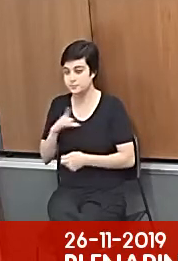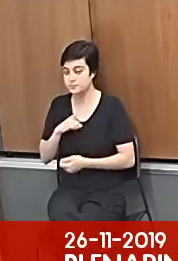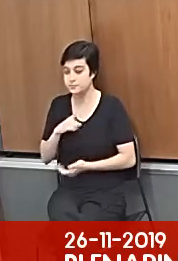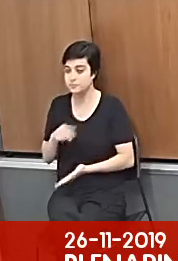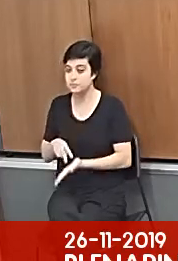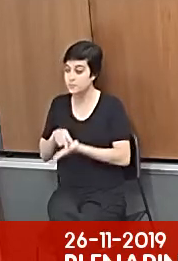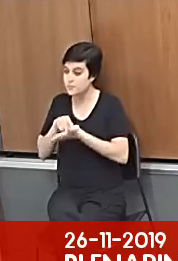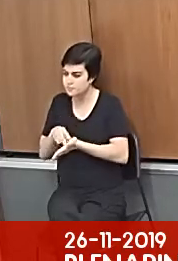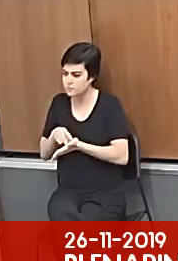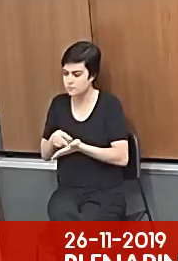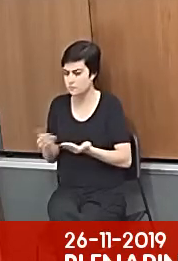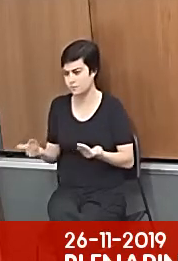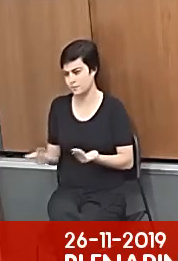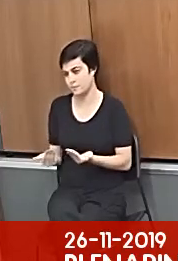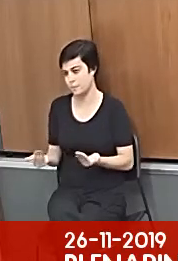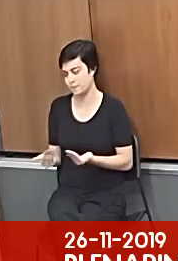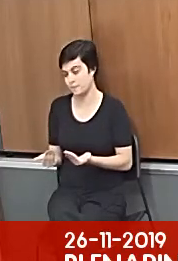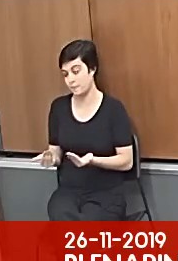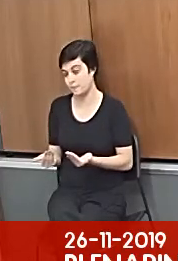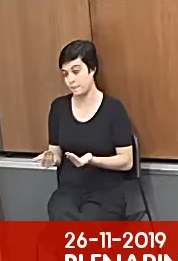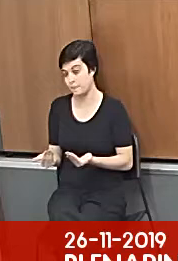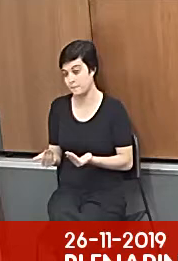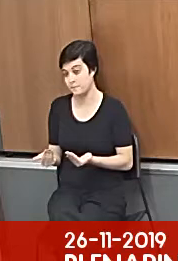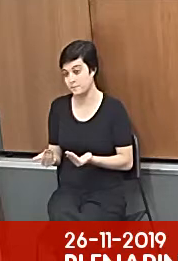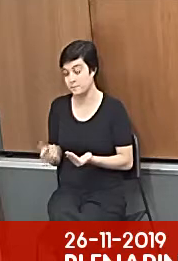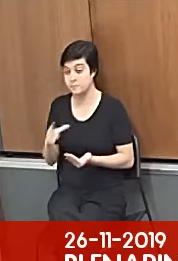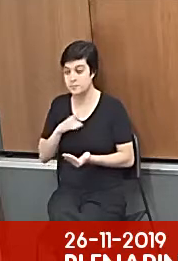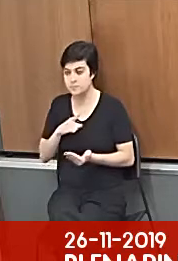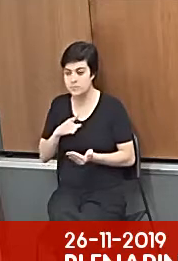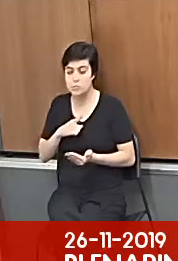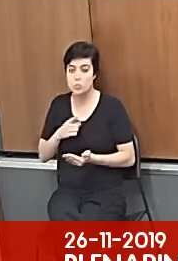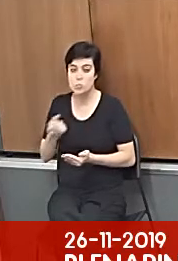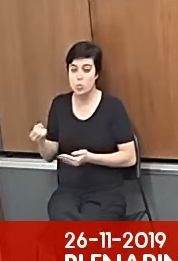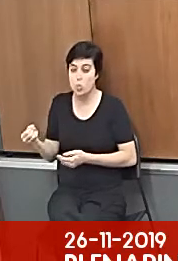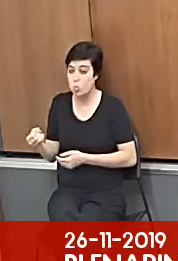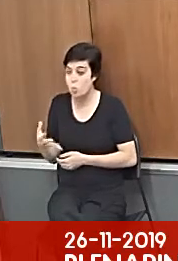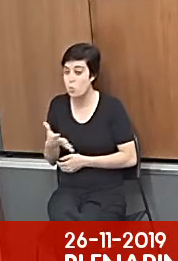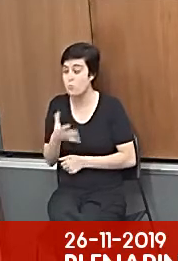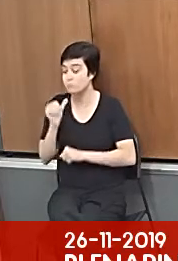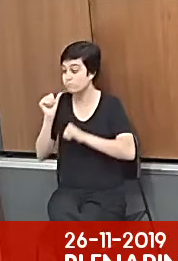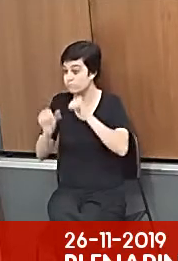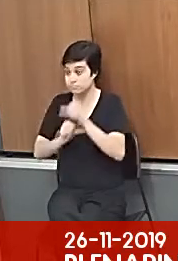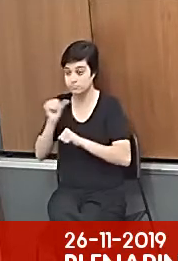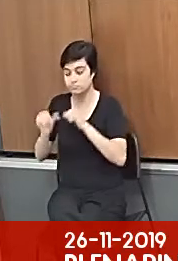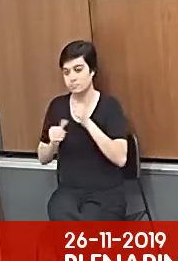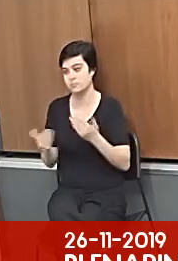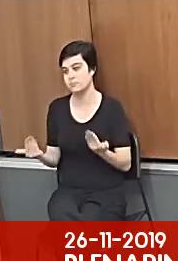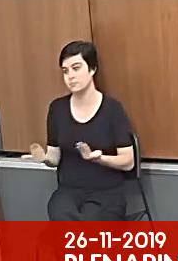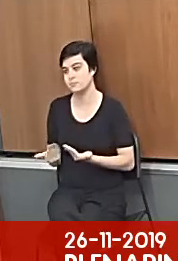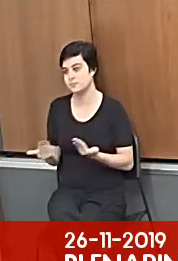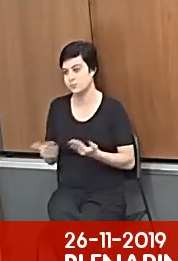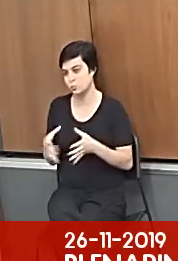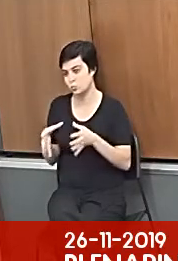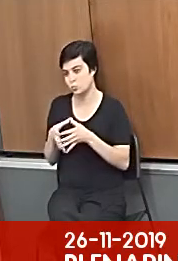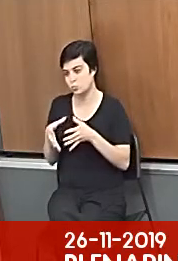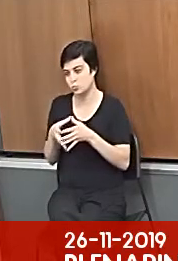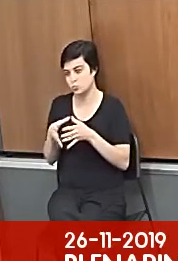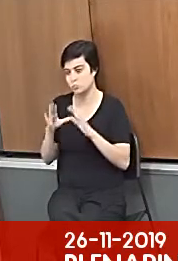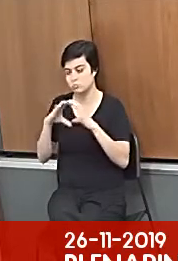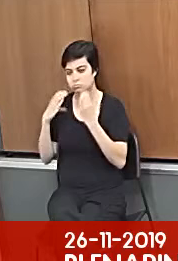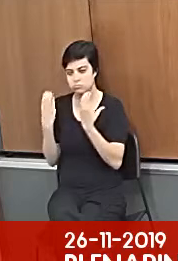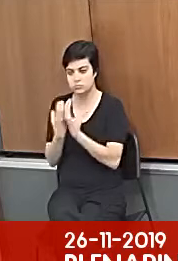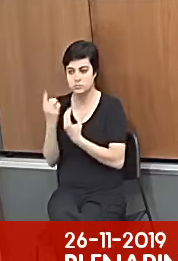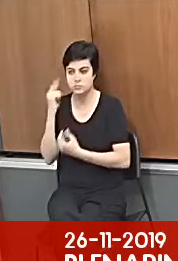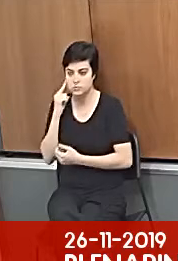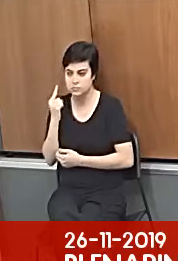nesse momento, que a gente está dando um novo rumo para a comunidade surda.